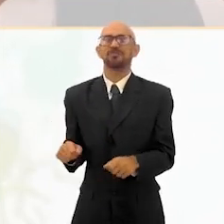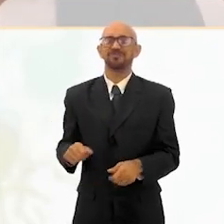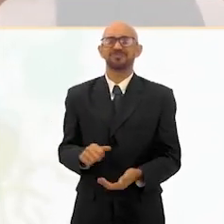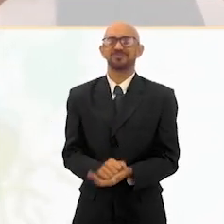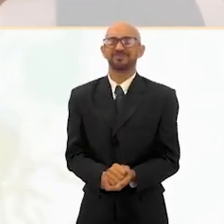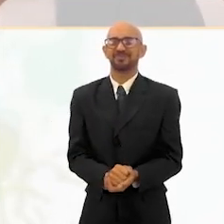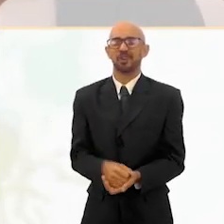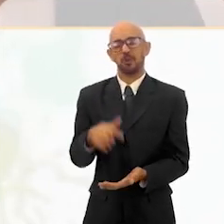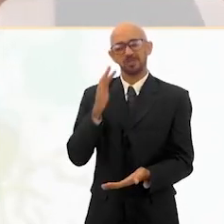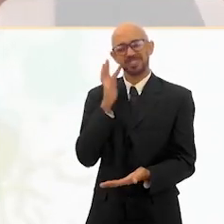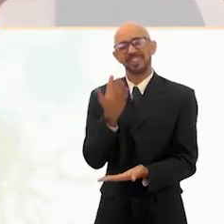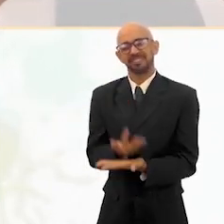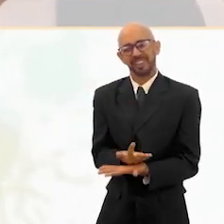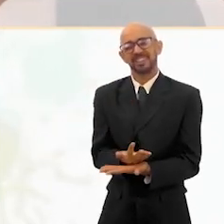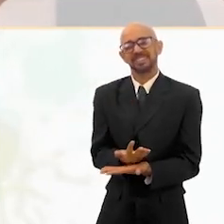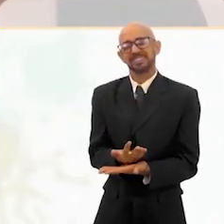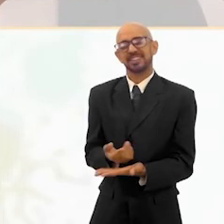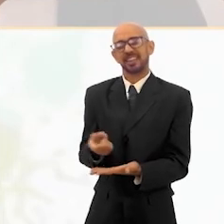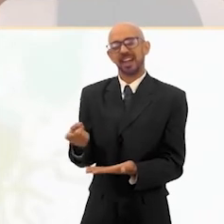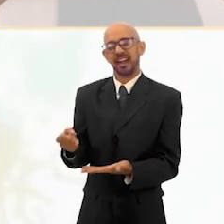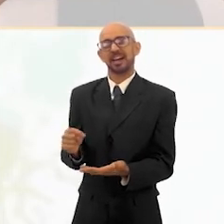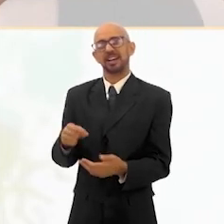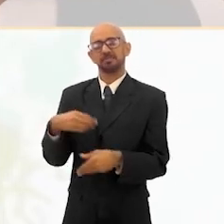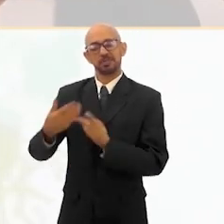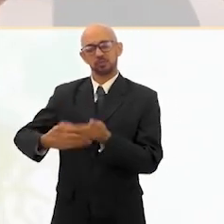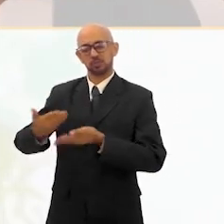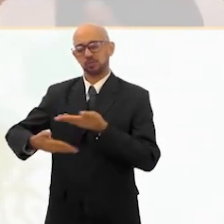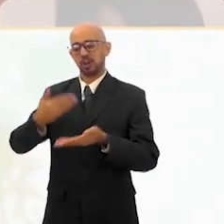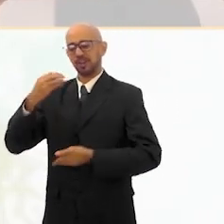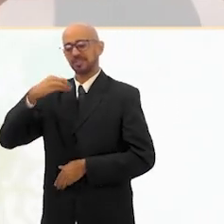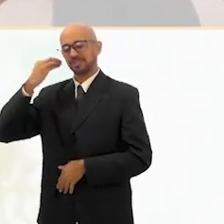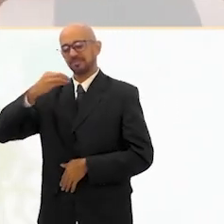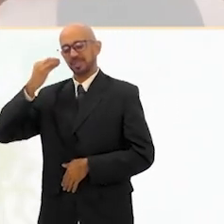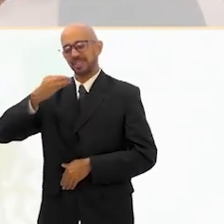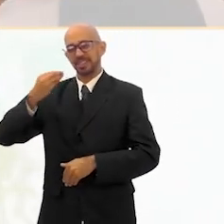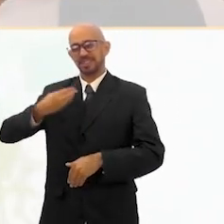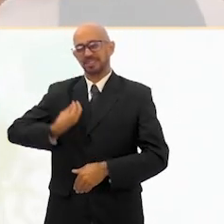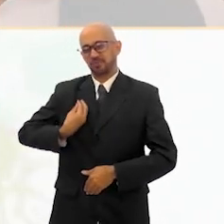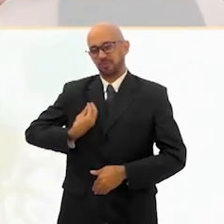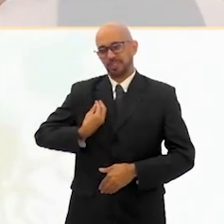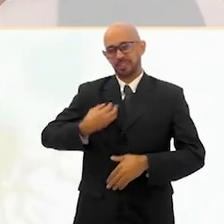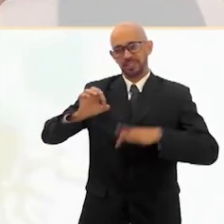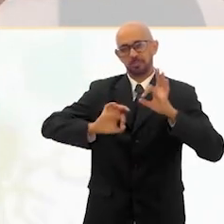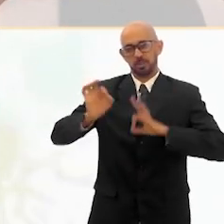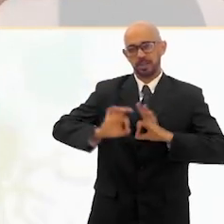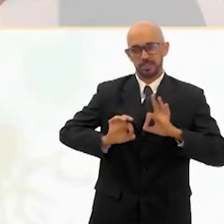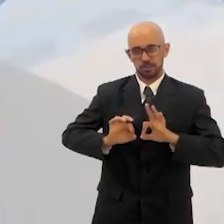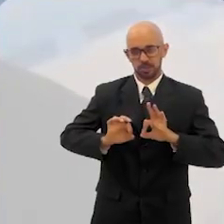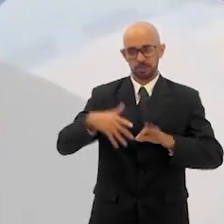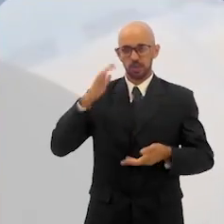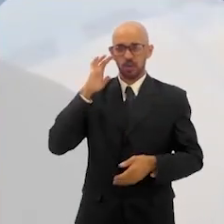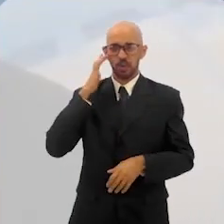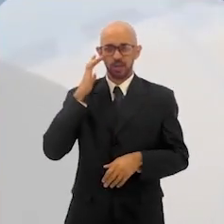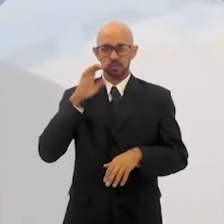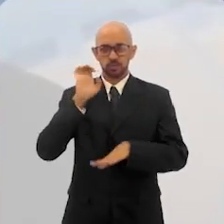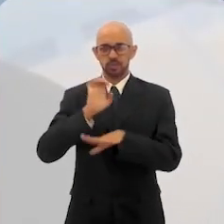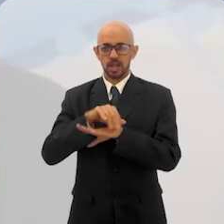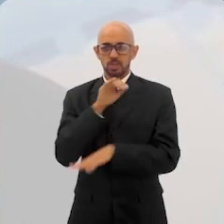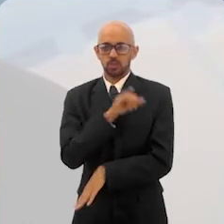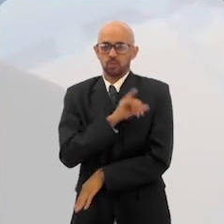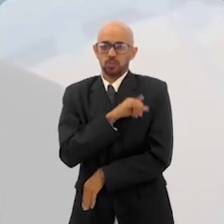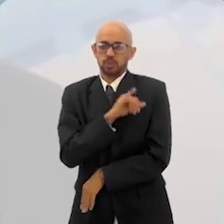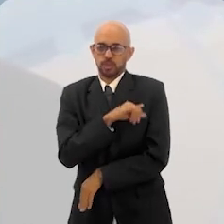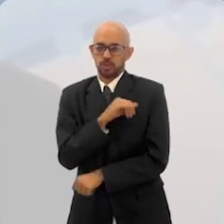aqui trocar um pouquinho com vocês de experiências, de vivência e de planejamento. Eu acho que o estado do Rio de Janeiro cada vez